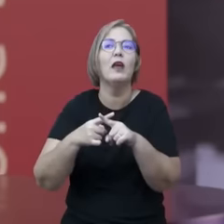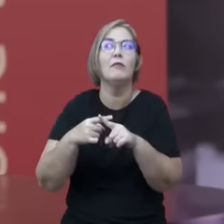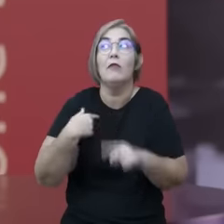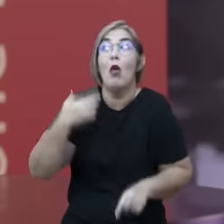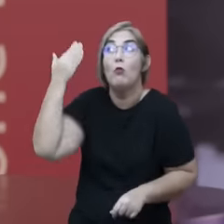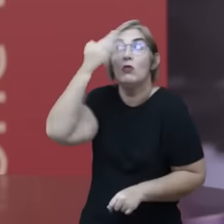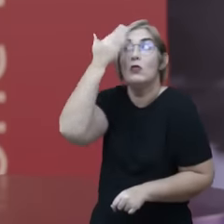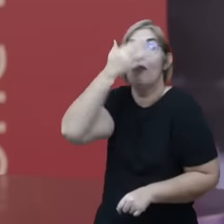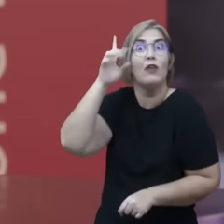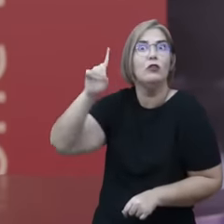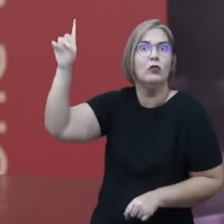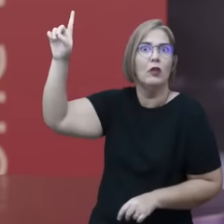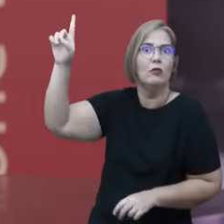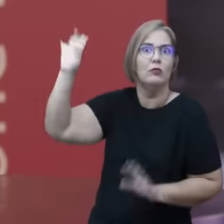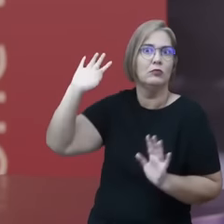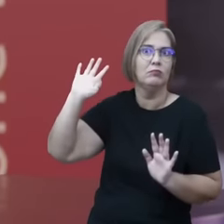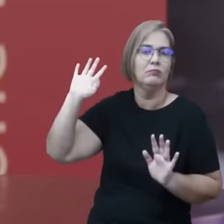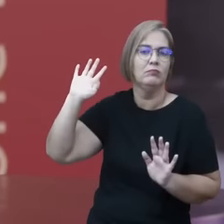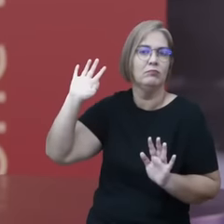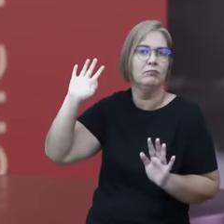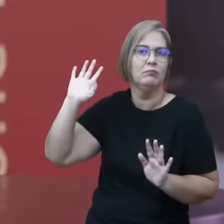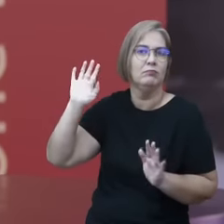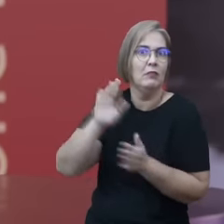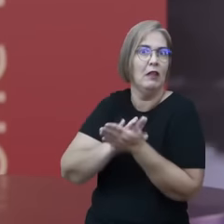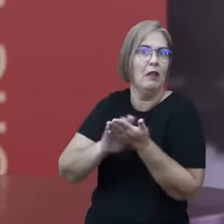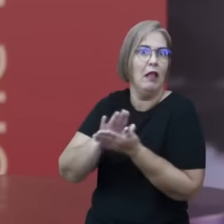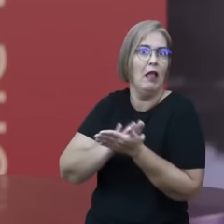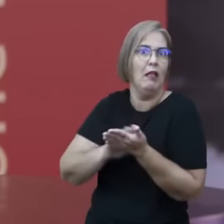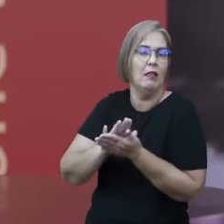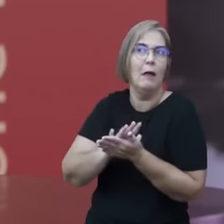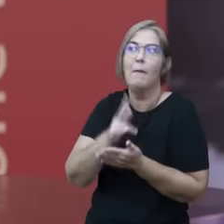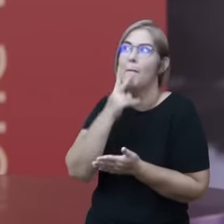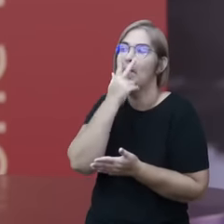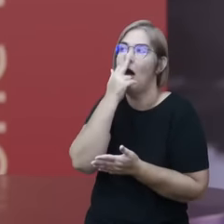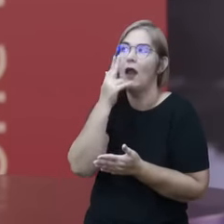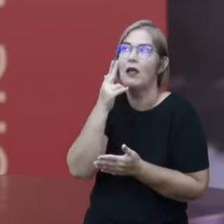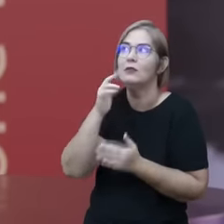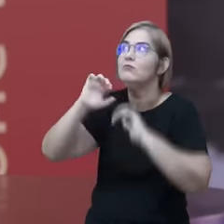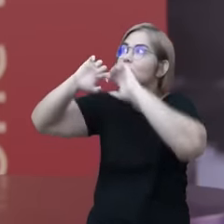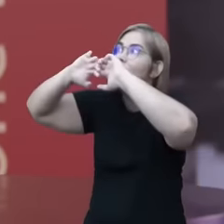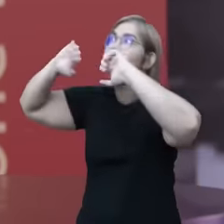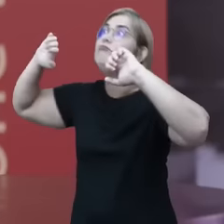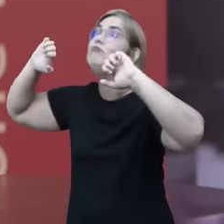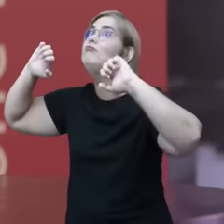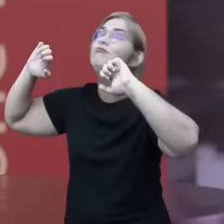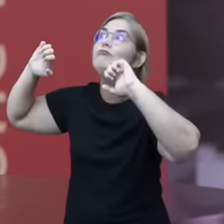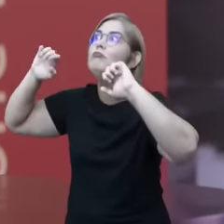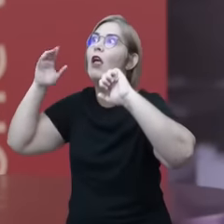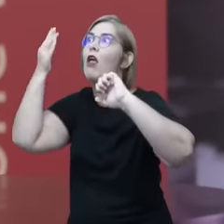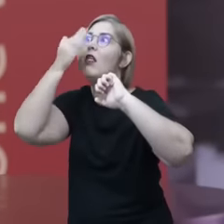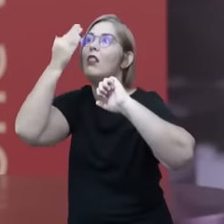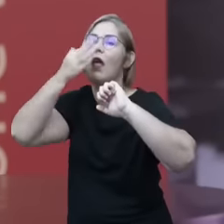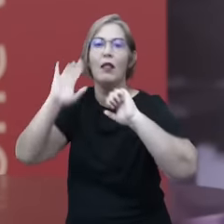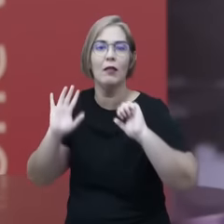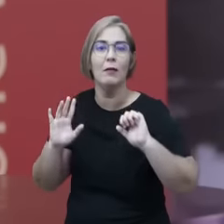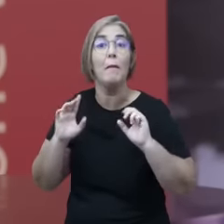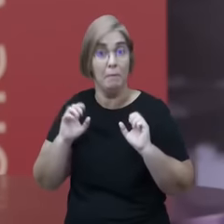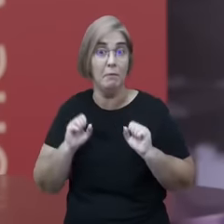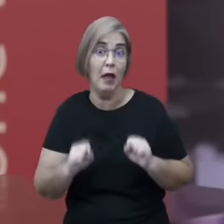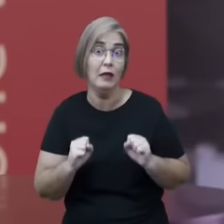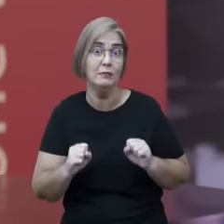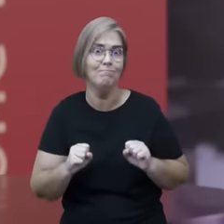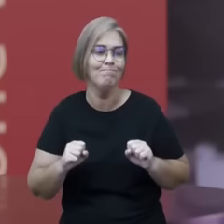enquadremos, não é, a Deus, que é um abismo, ah, mas é necessário saltar nesse